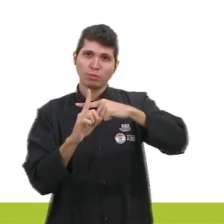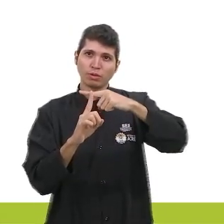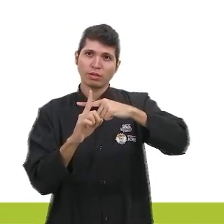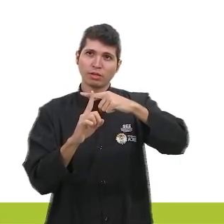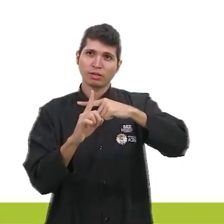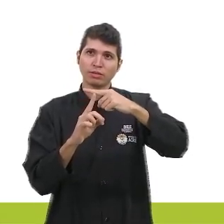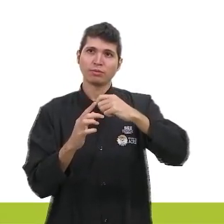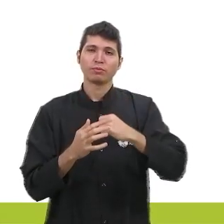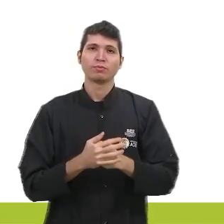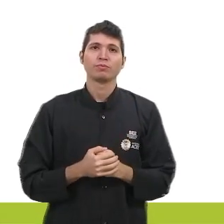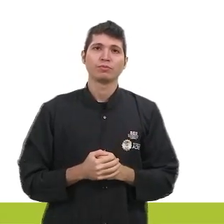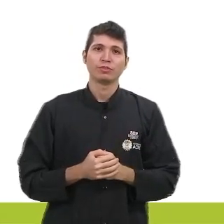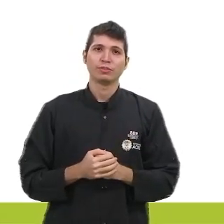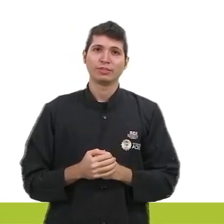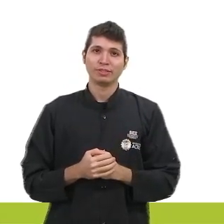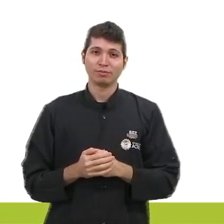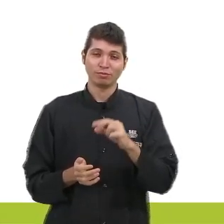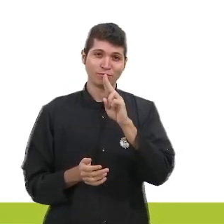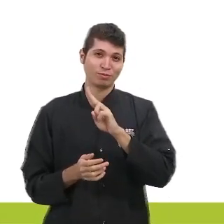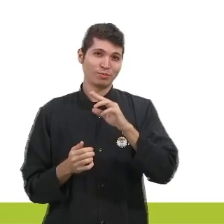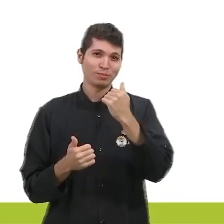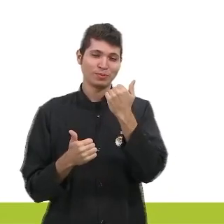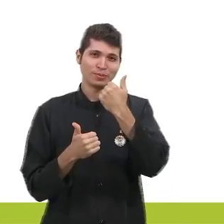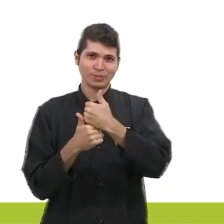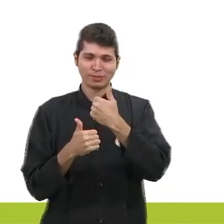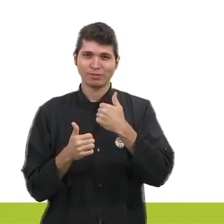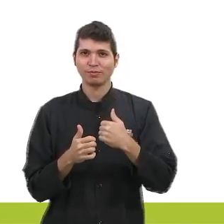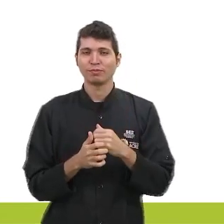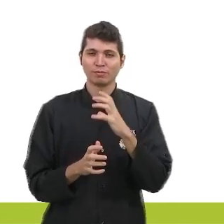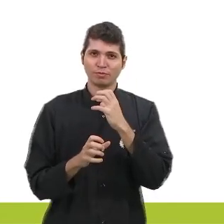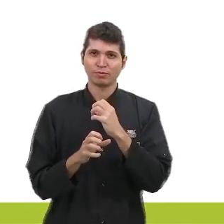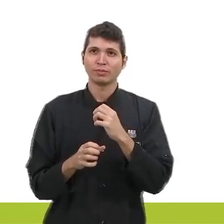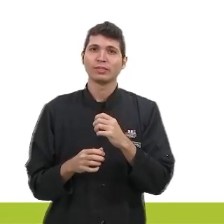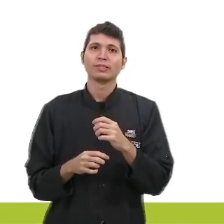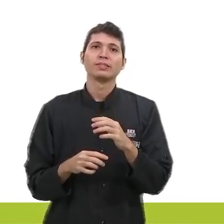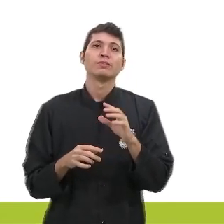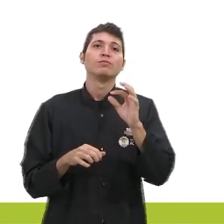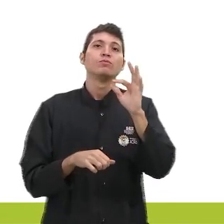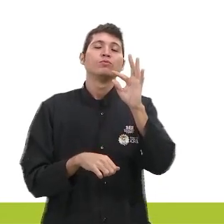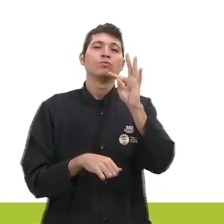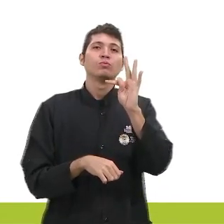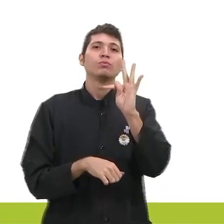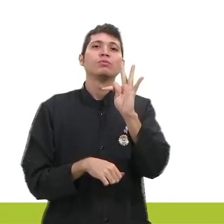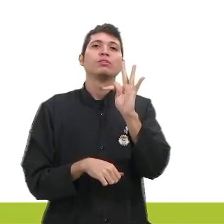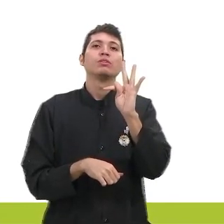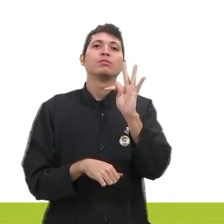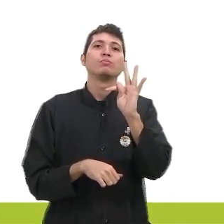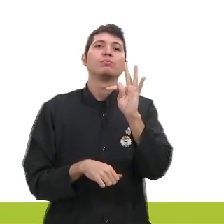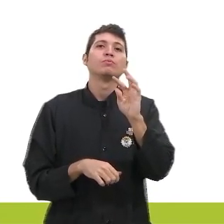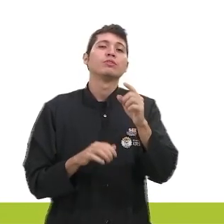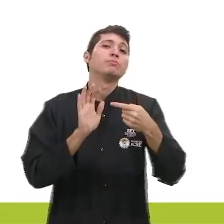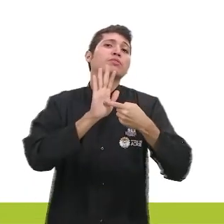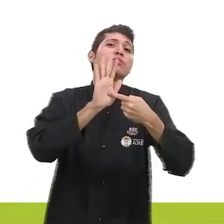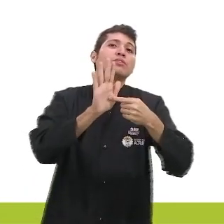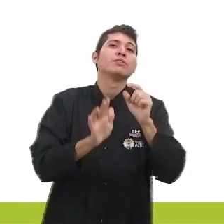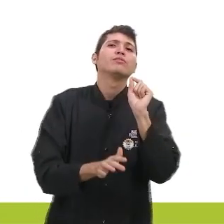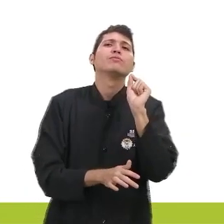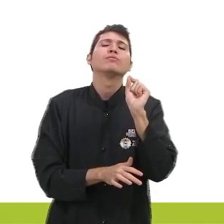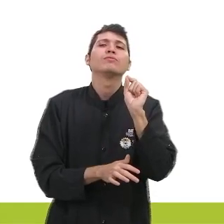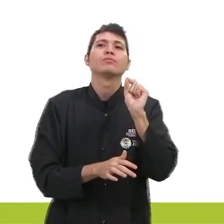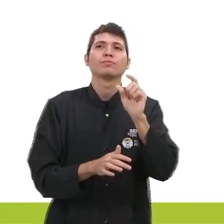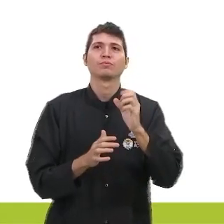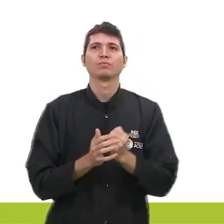vou substituir, ó. Tá bom? Qual o tempo mínimo, ou seja, ele quer saber quem é esse T aqui, ó. Lembrando que o Tzão aqui, ó,